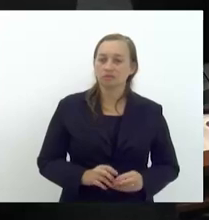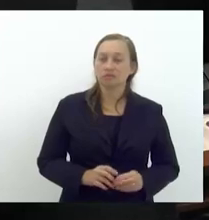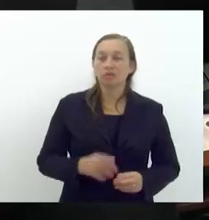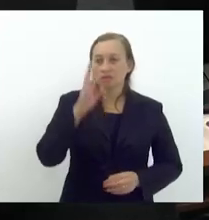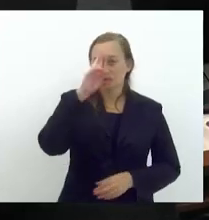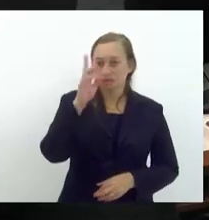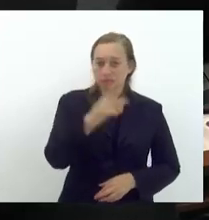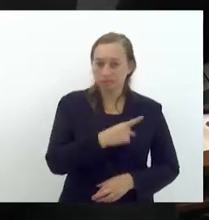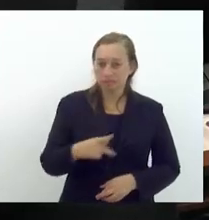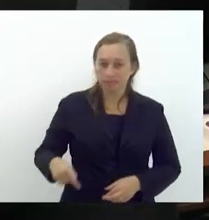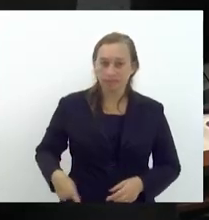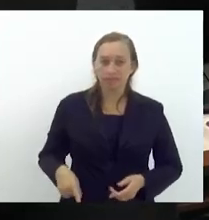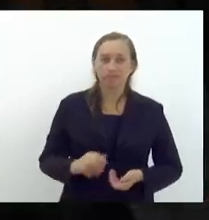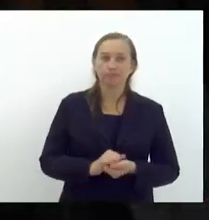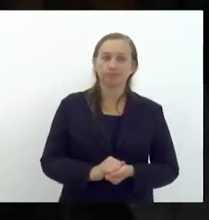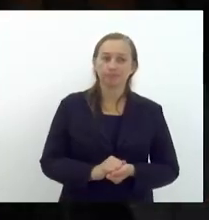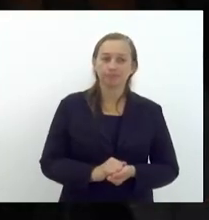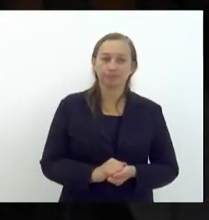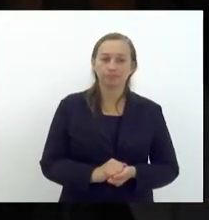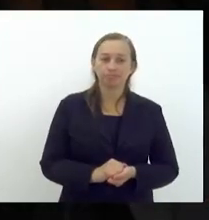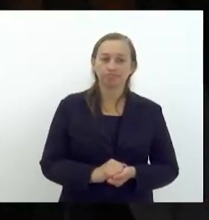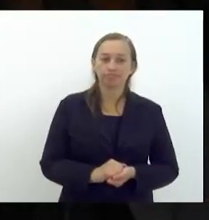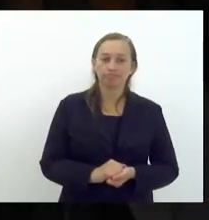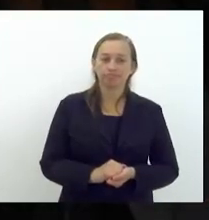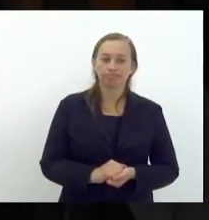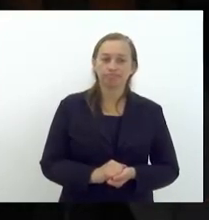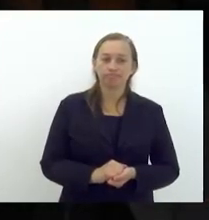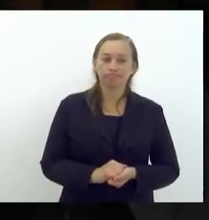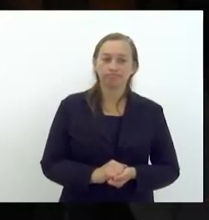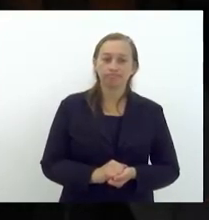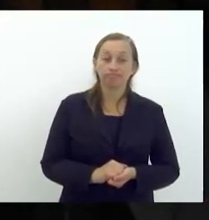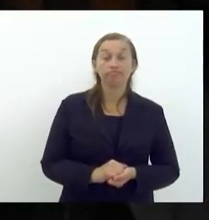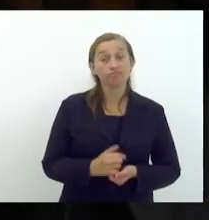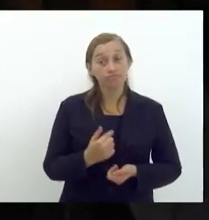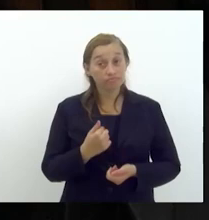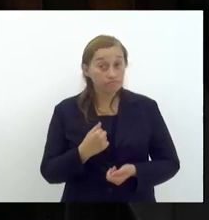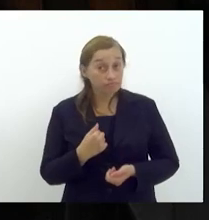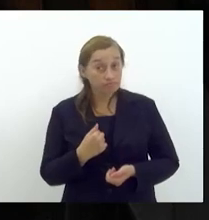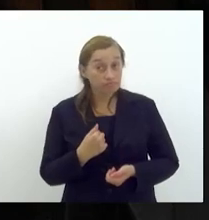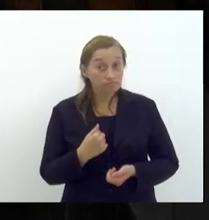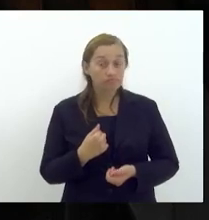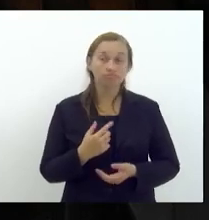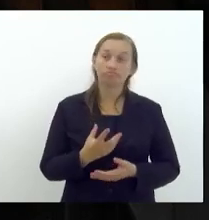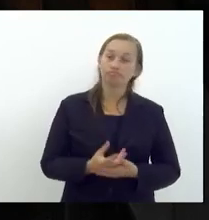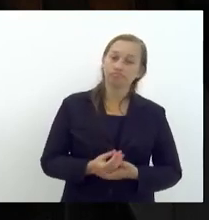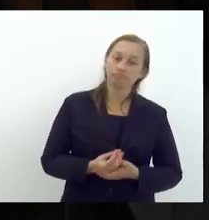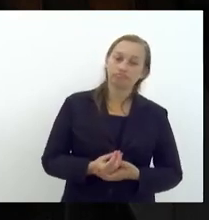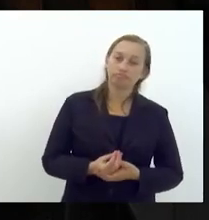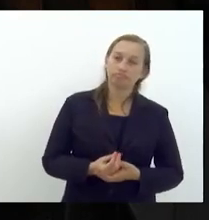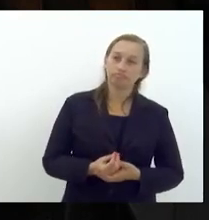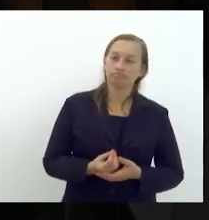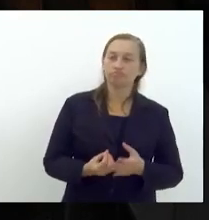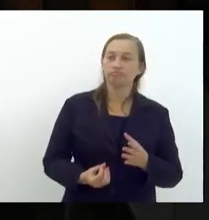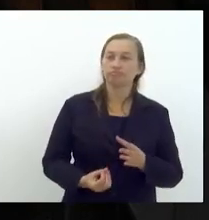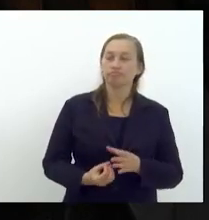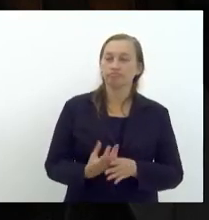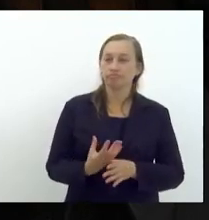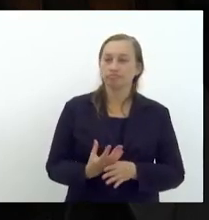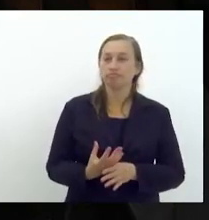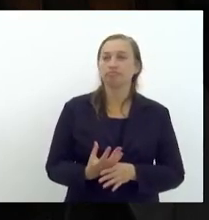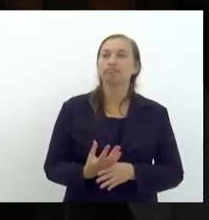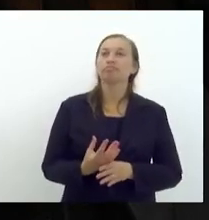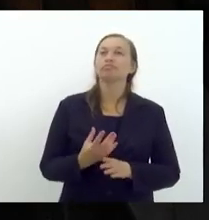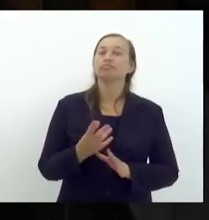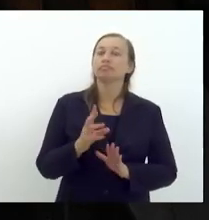senhor presidente eu patrocinei uma Emenda chamada aditiva número